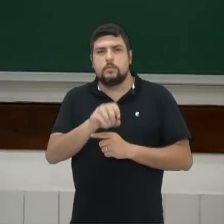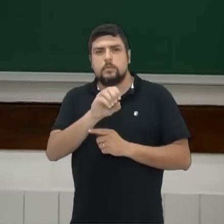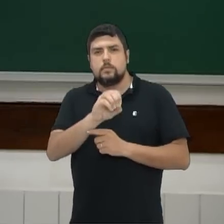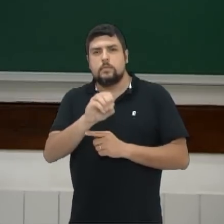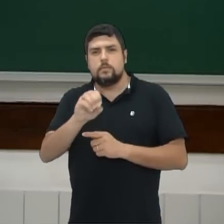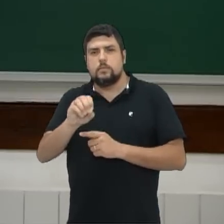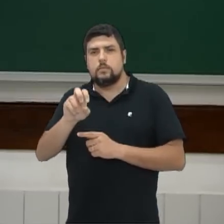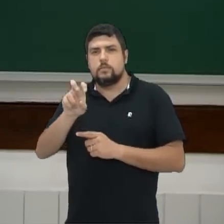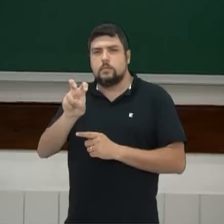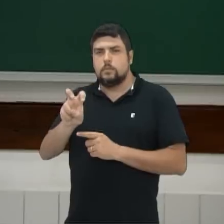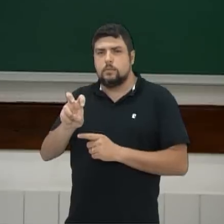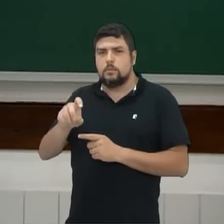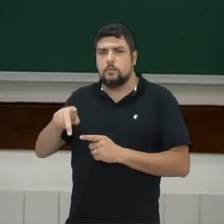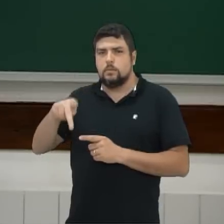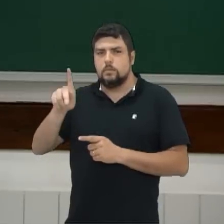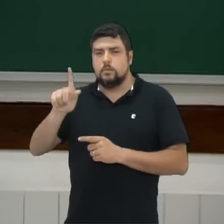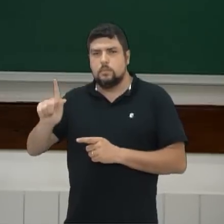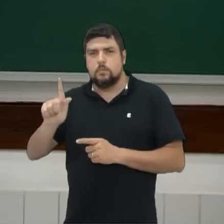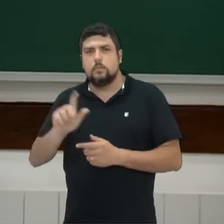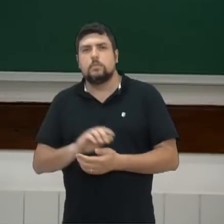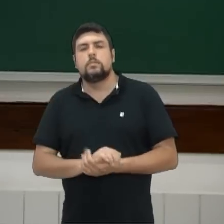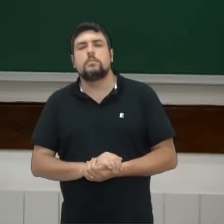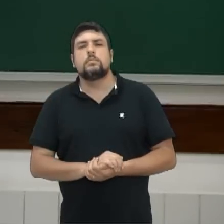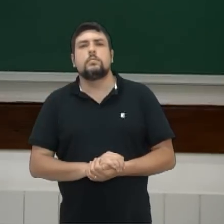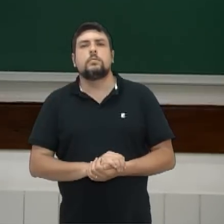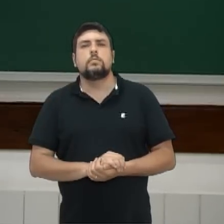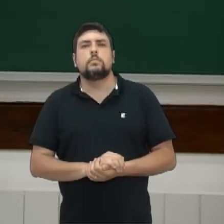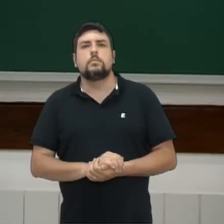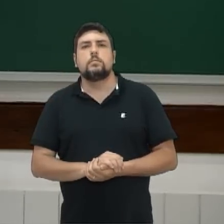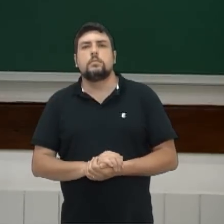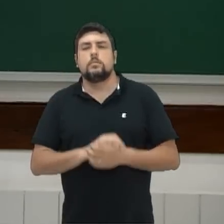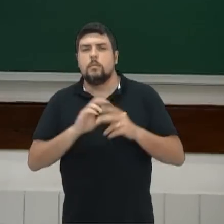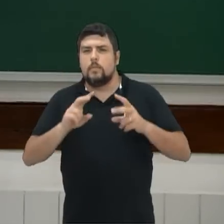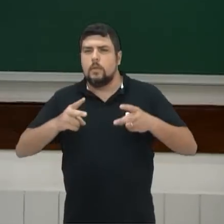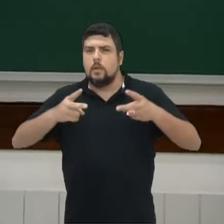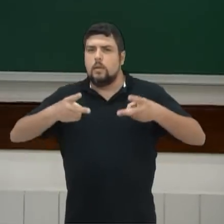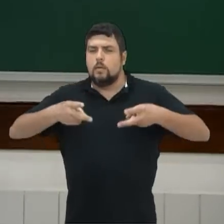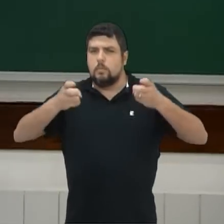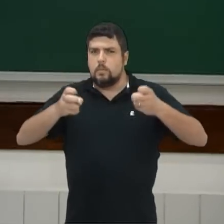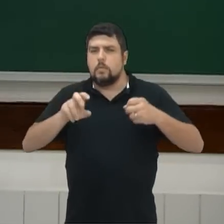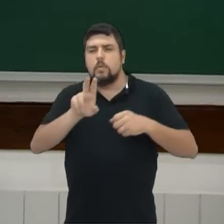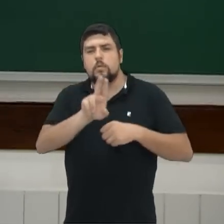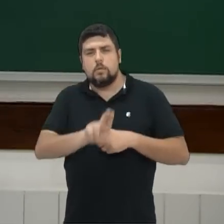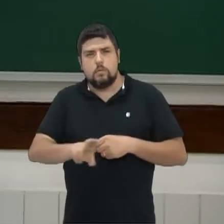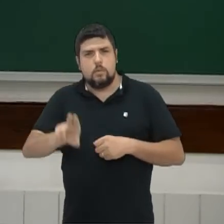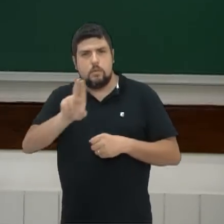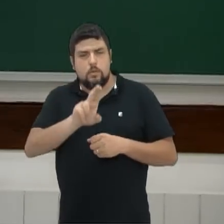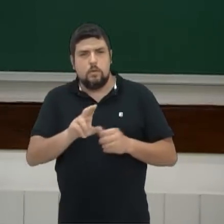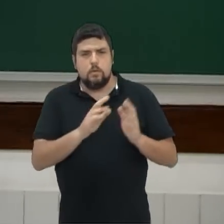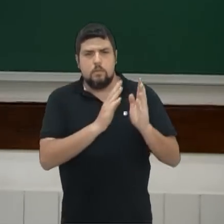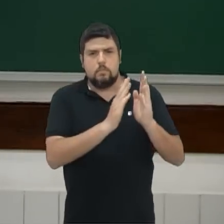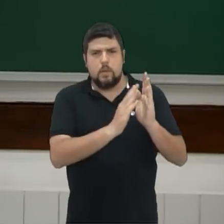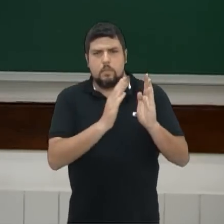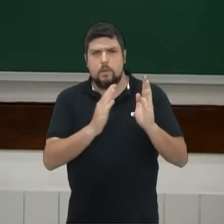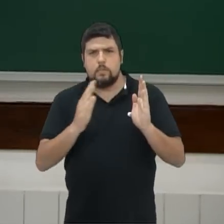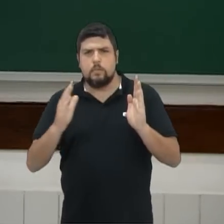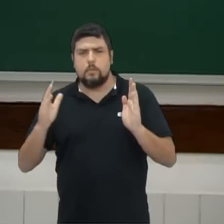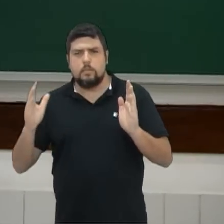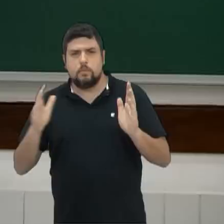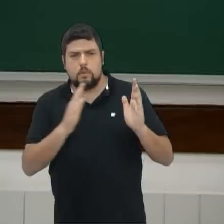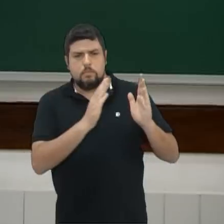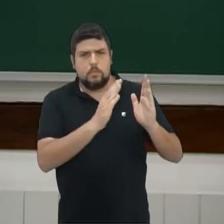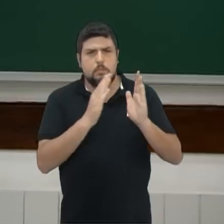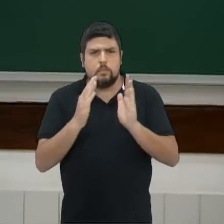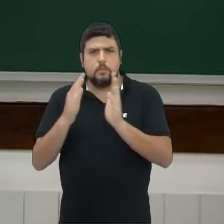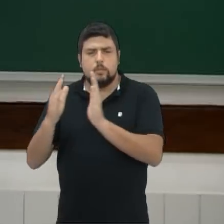0,005 quilogramas. Repararam que nesses exercícios a gente usou muito a tabela? E sem a tabela ia ficar muito difícil